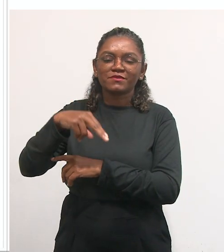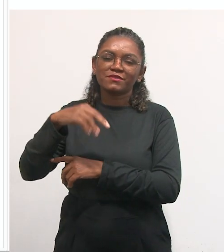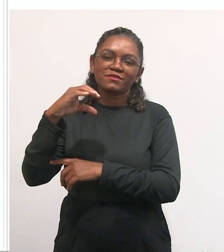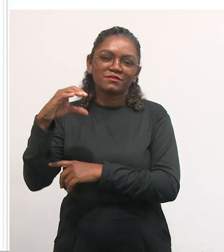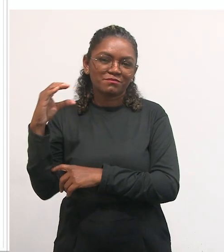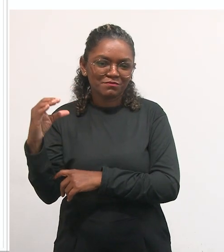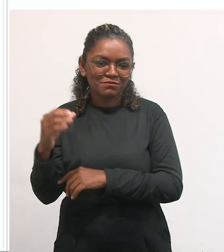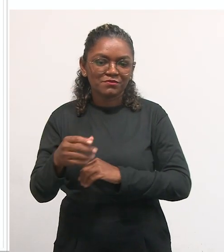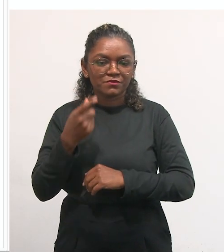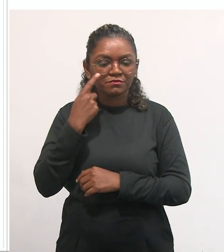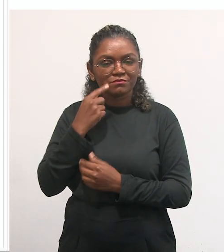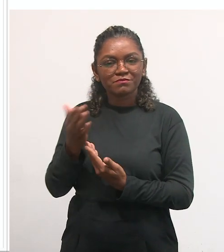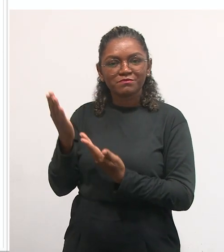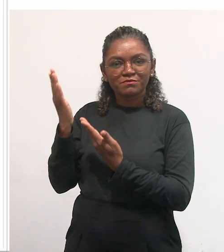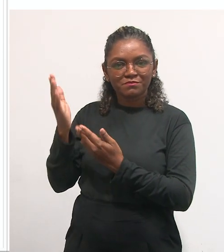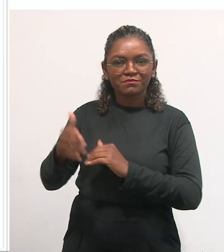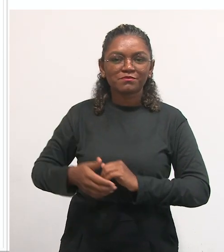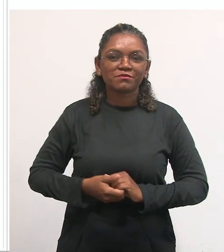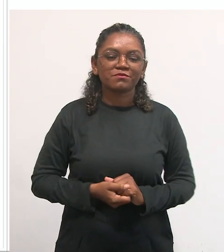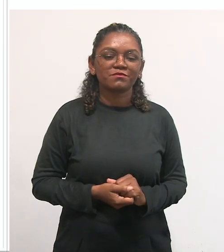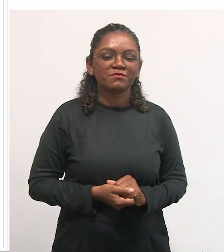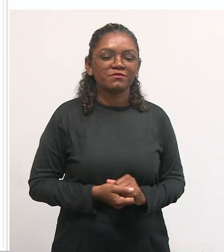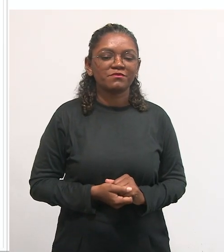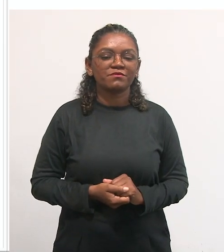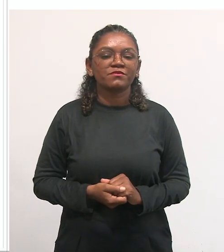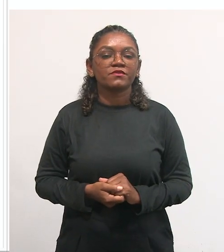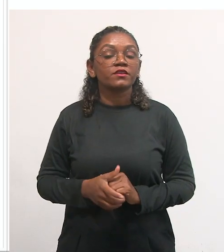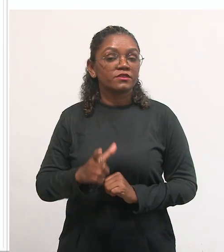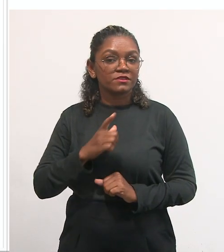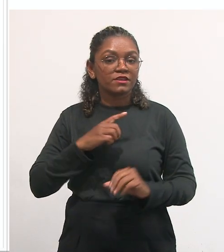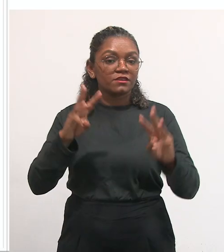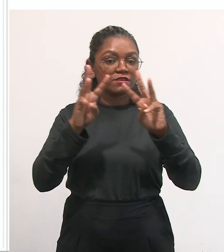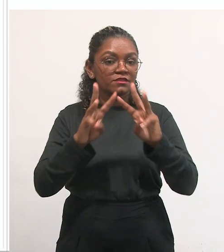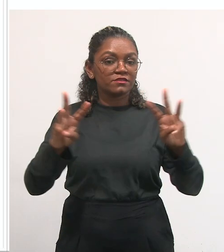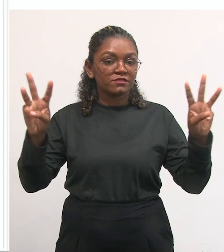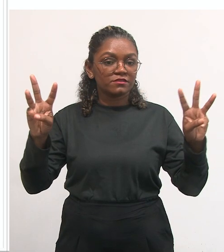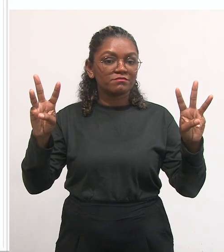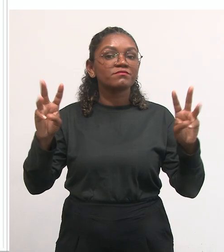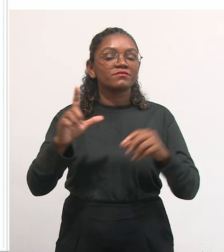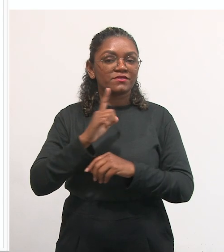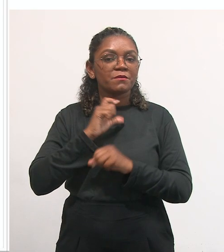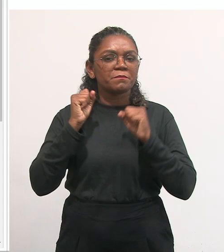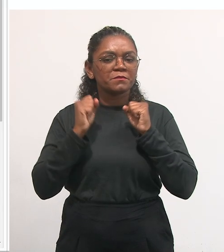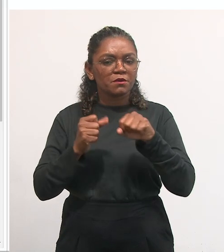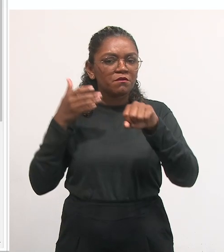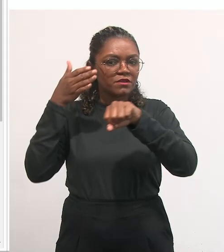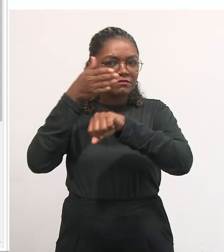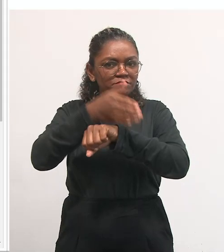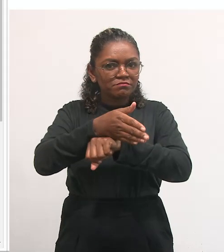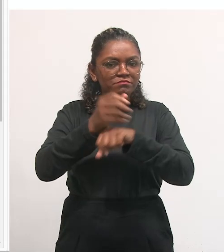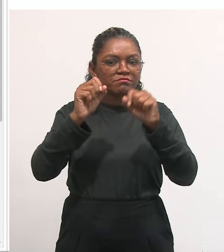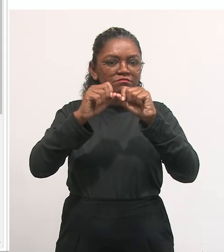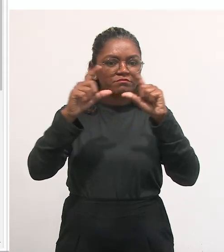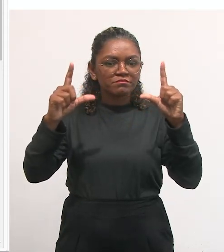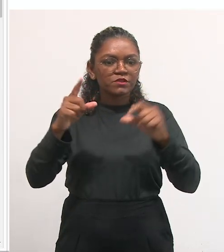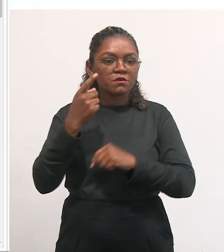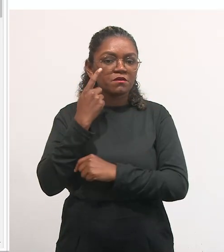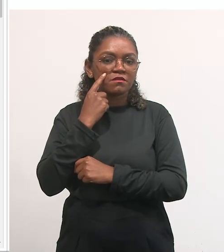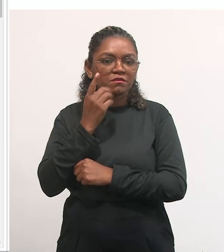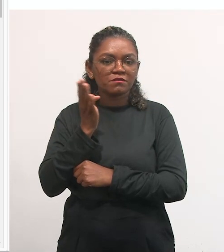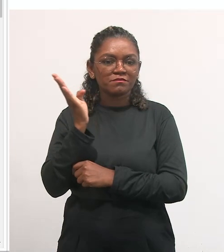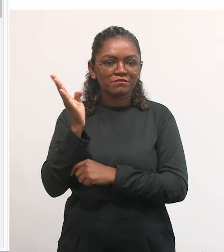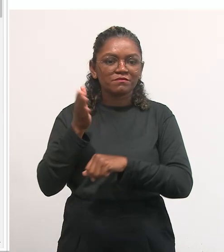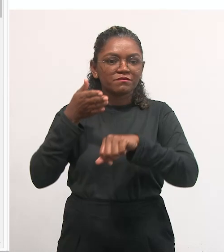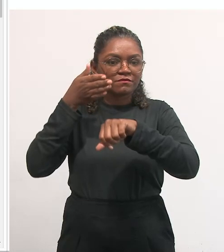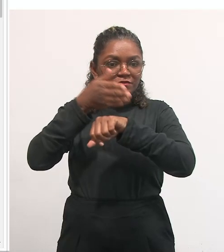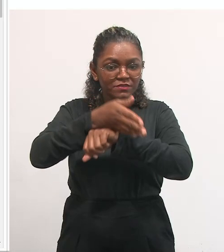que está no site oficial, aí você pode consultar. Aqui, ó, vou acessar aqui o início é esse,